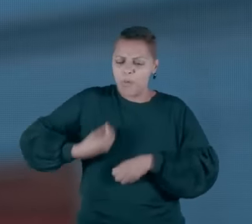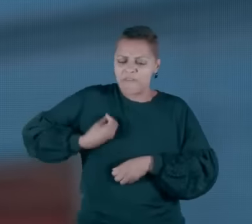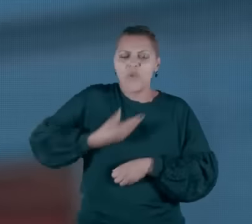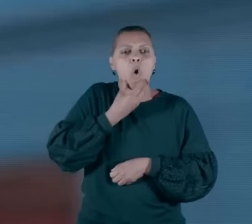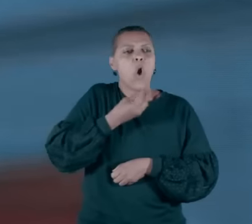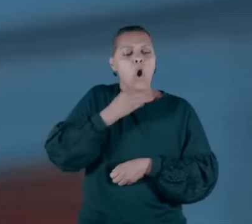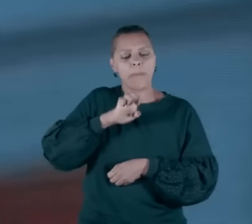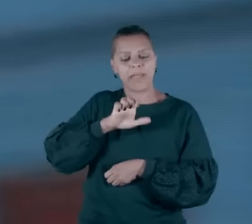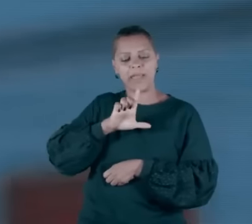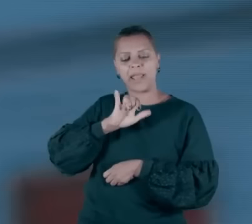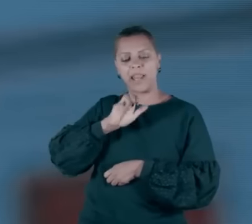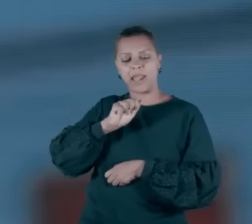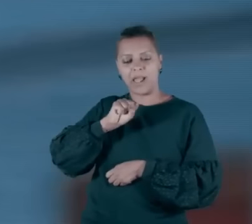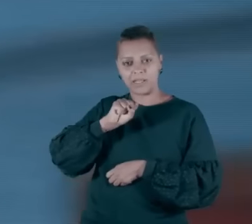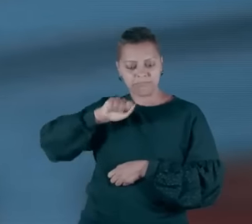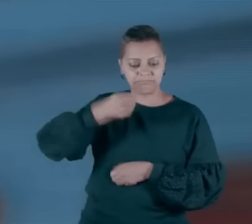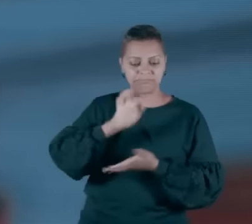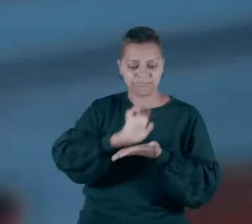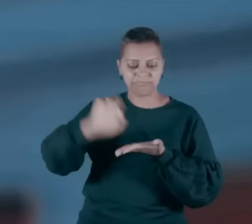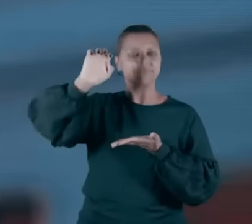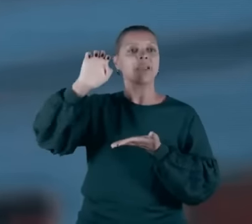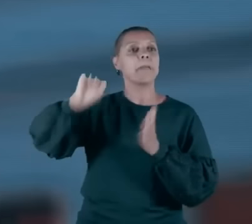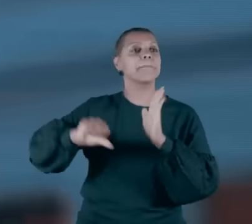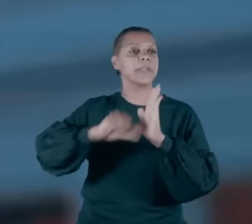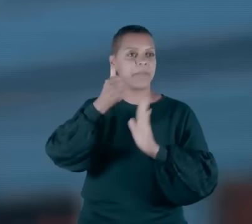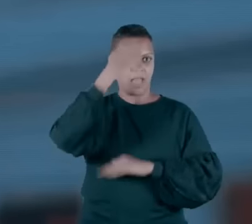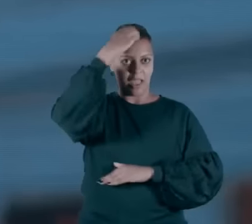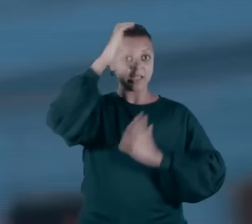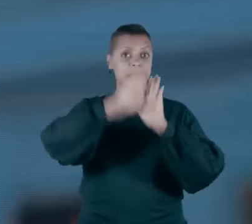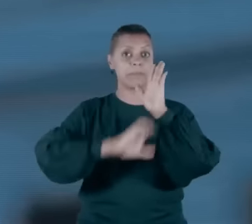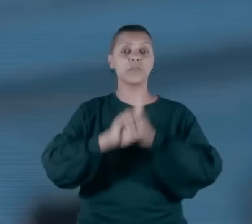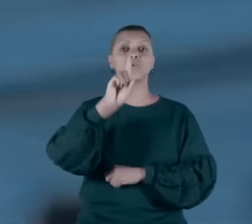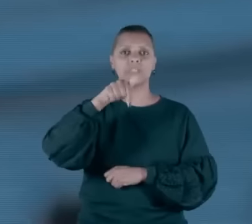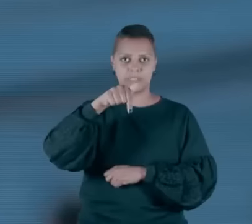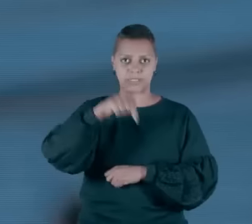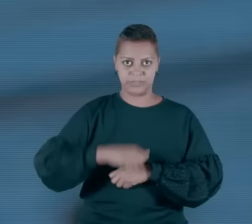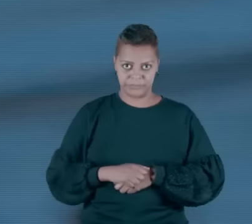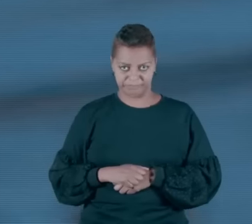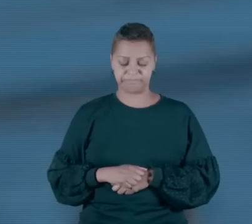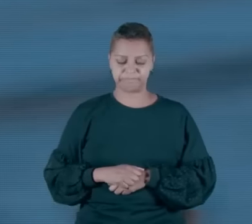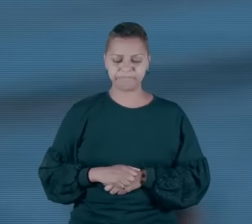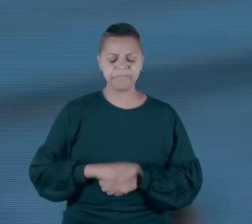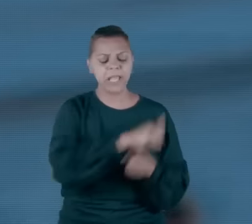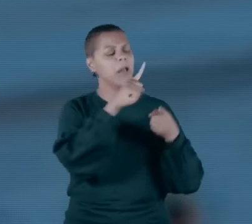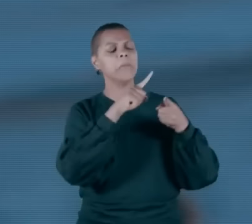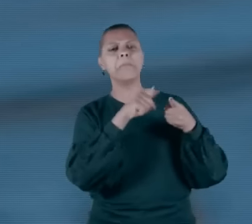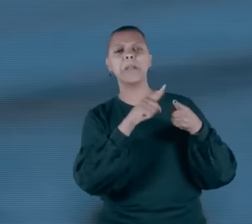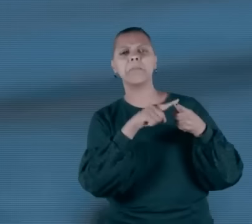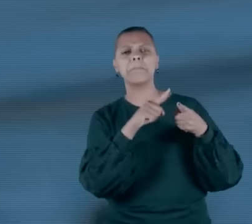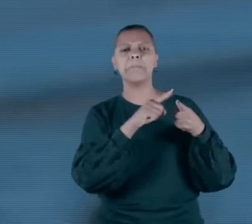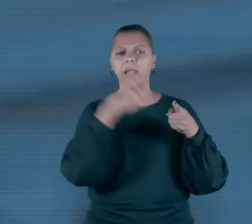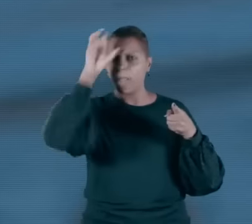Elias lá em primeira reis capítulo 17 a primeira lição é a